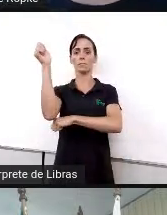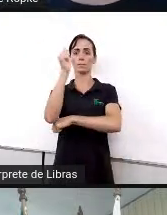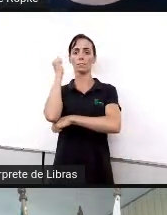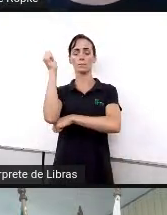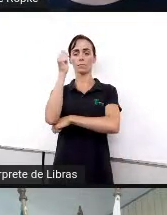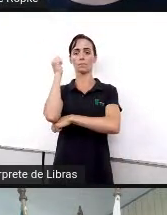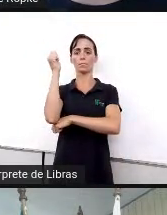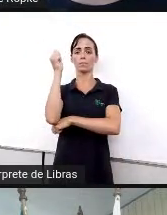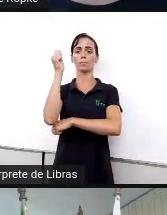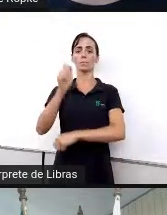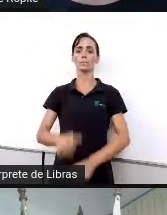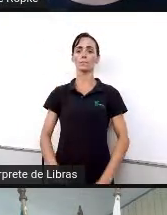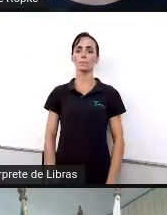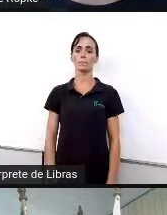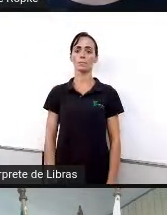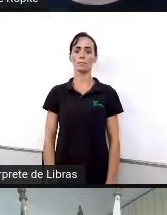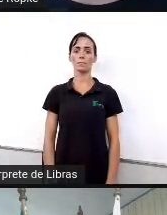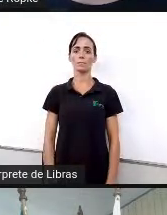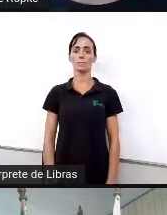Sul.